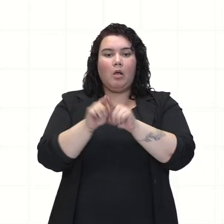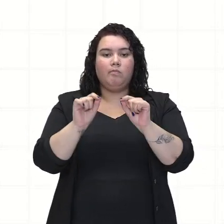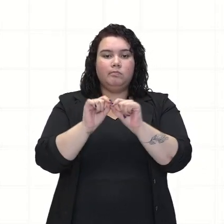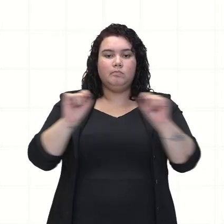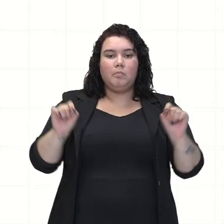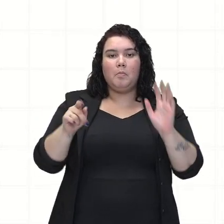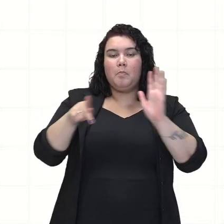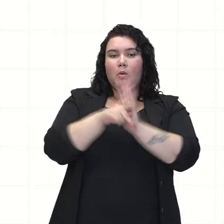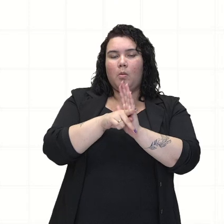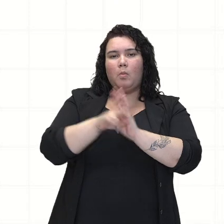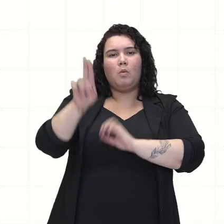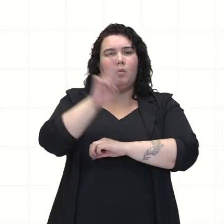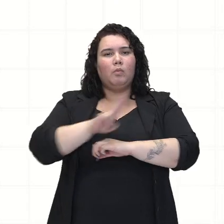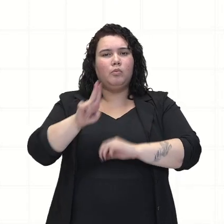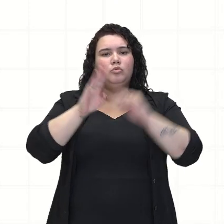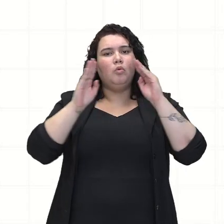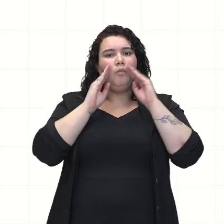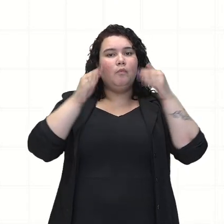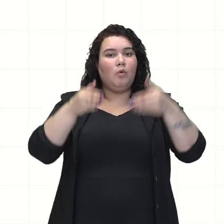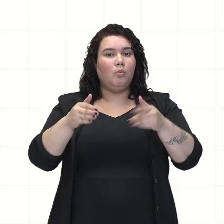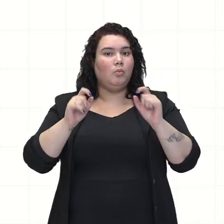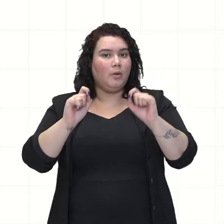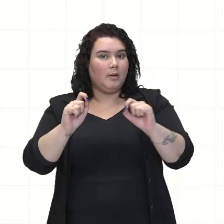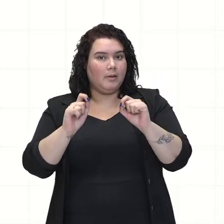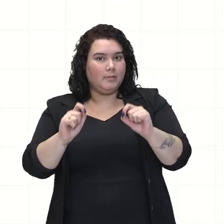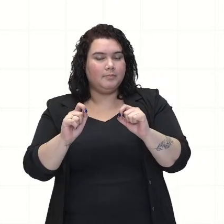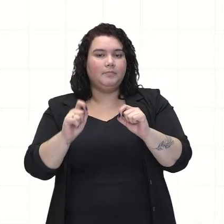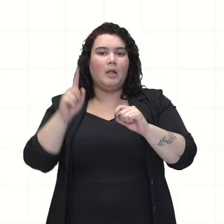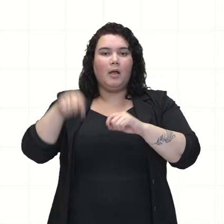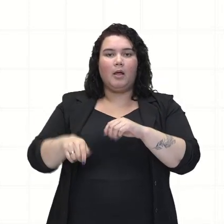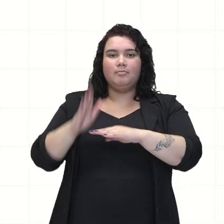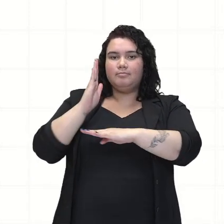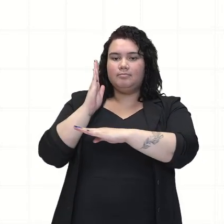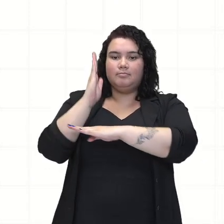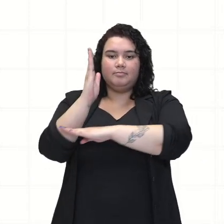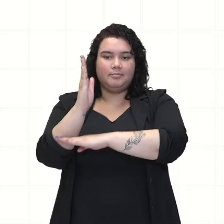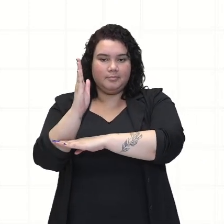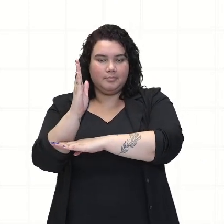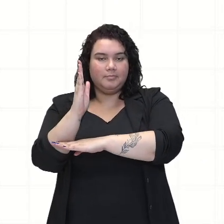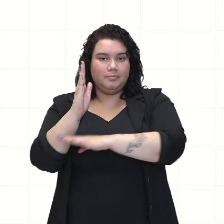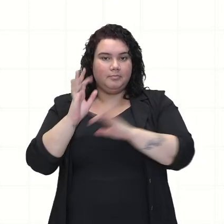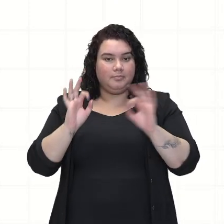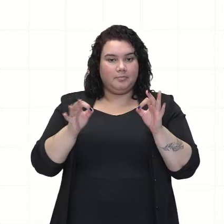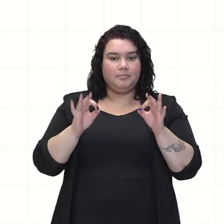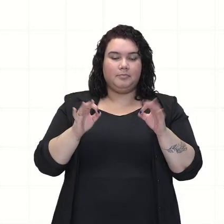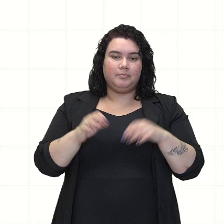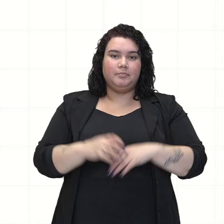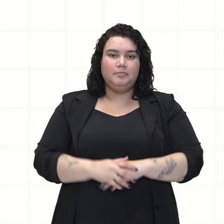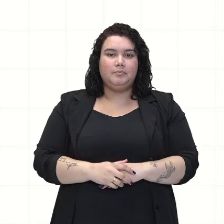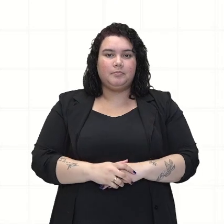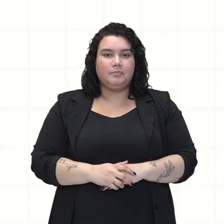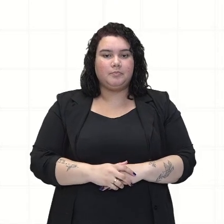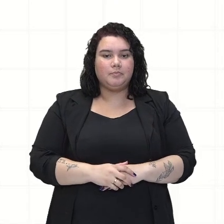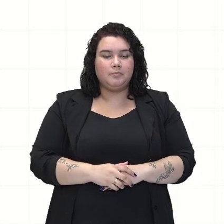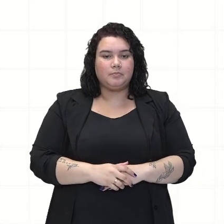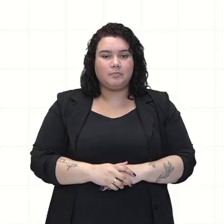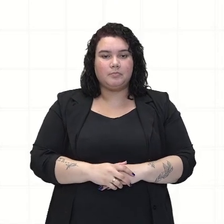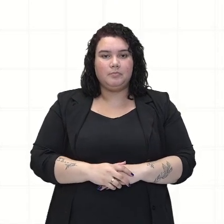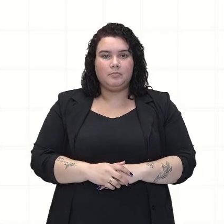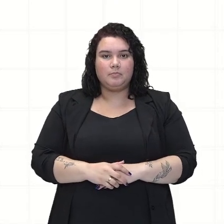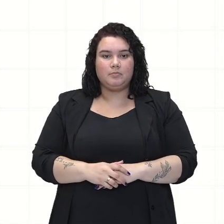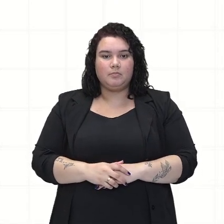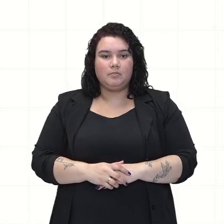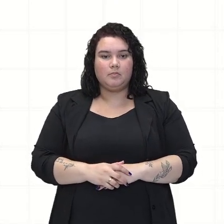medida padrão, como nós tivemos, né, no plano cartesiano, né? O plano